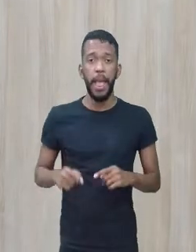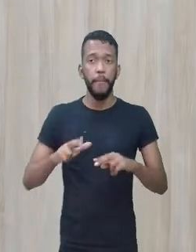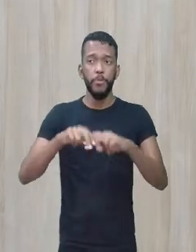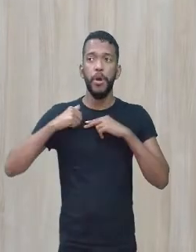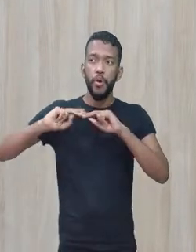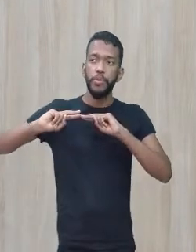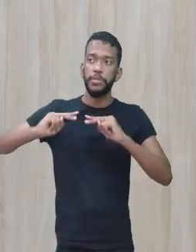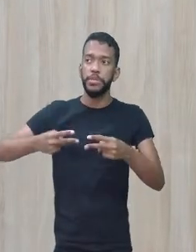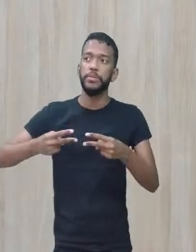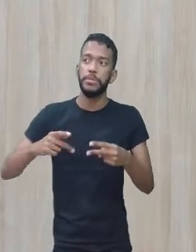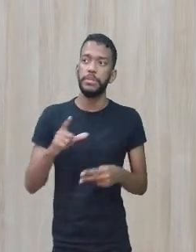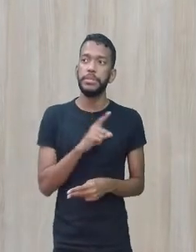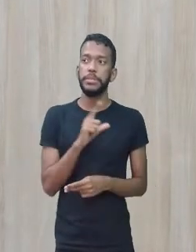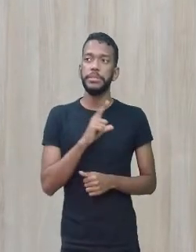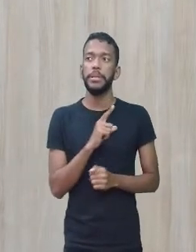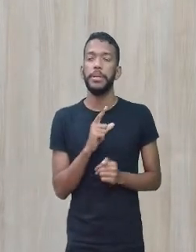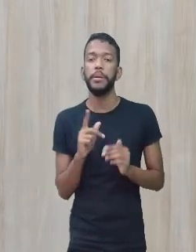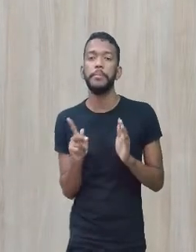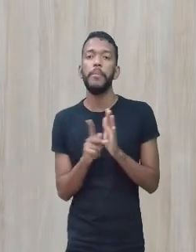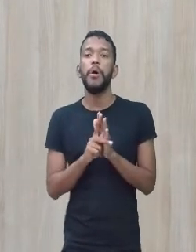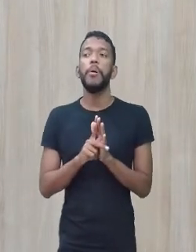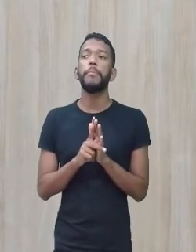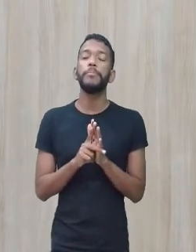como uma